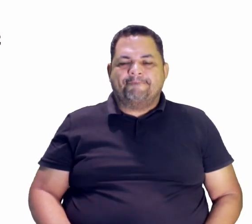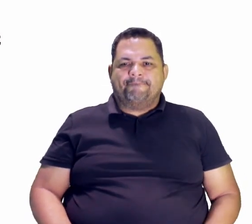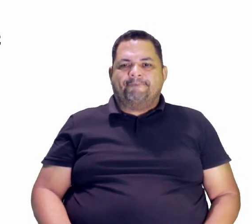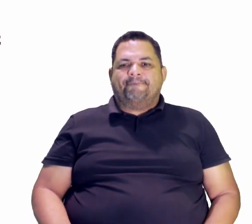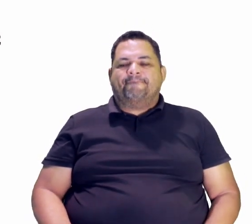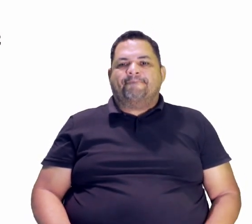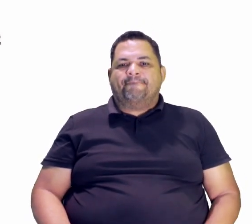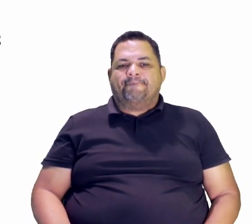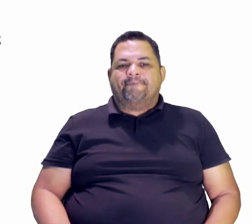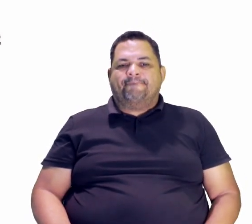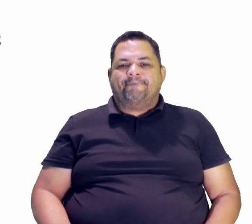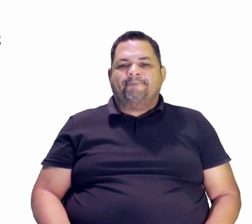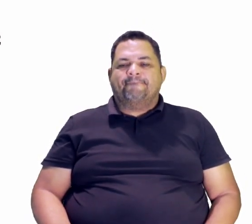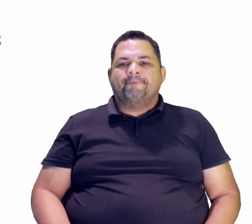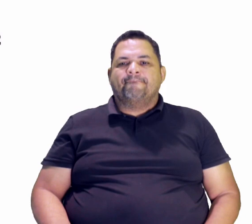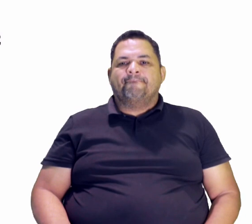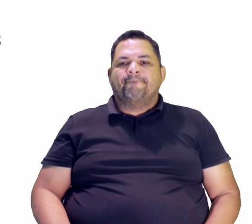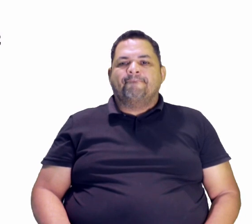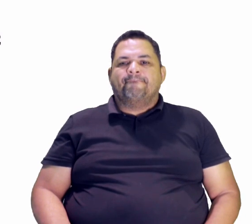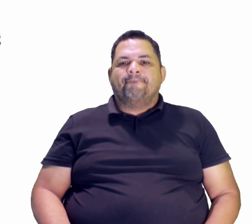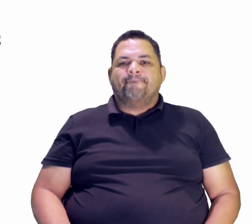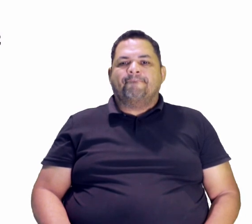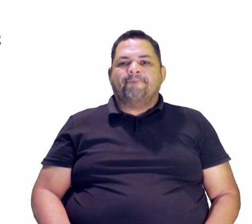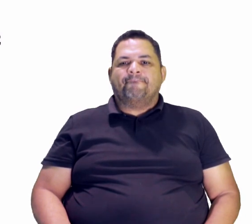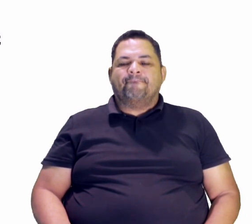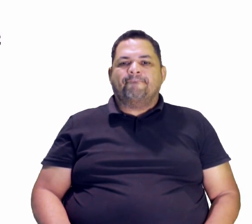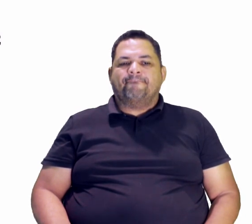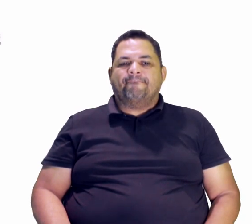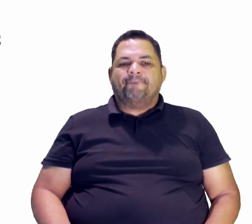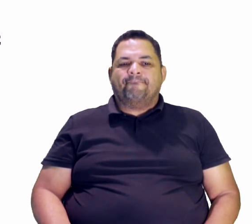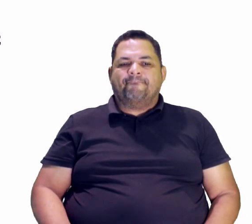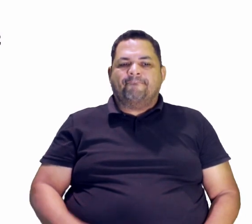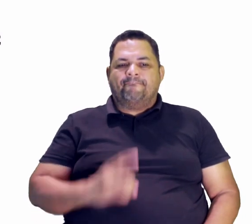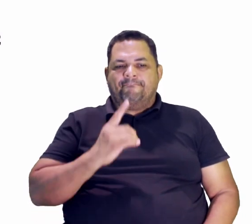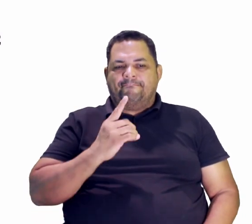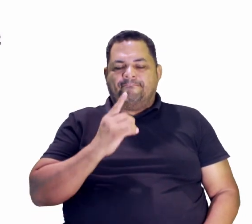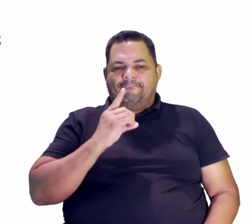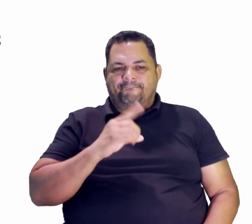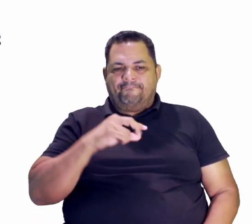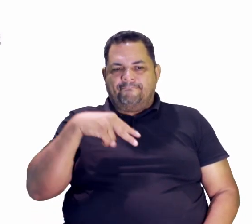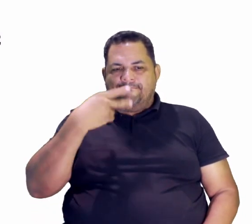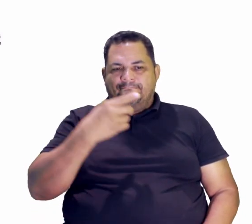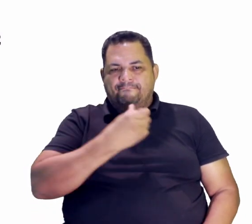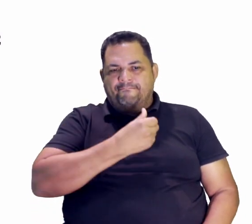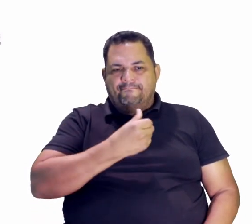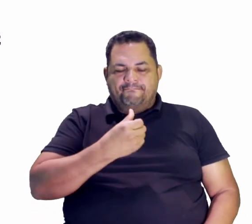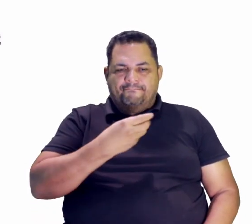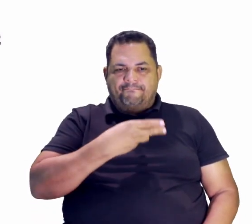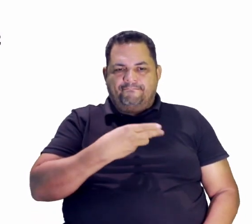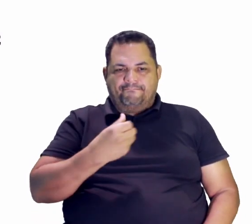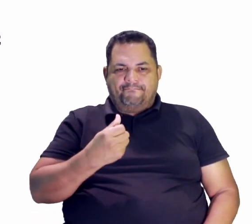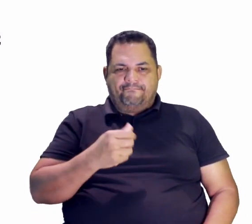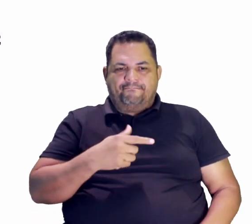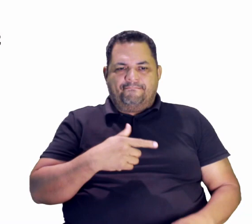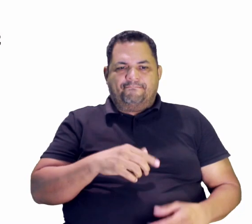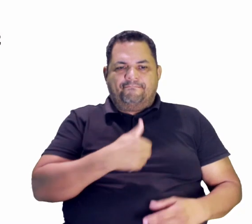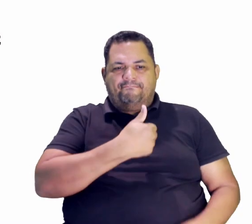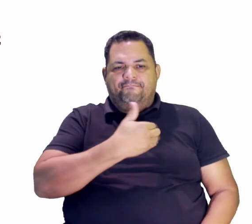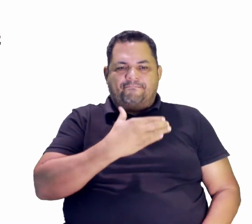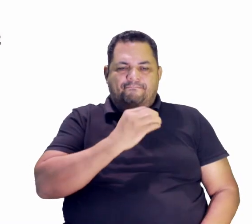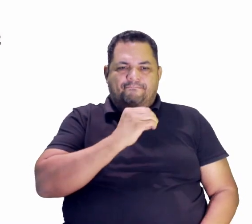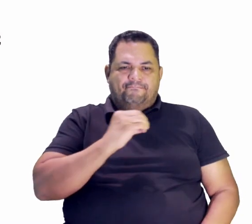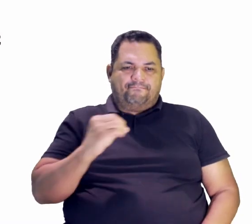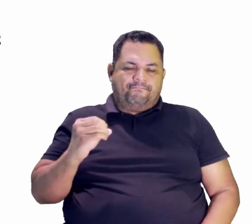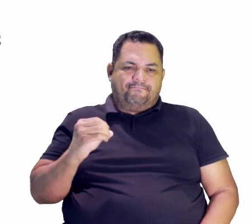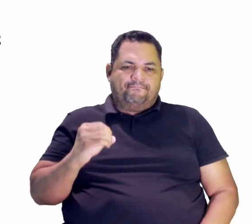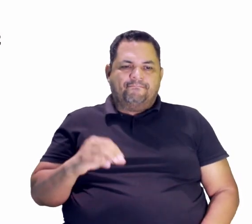A resposta. Então, olha bem, D ao quadrado é igual a 36 mais 64 vai dar 100.